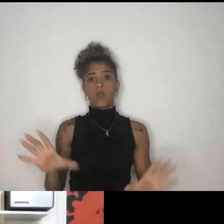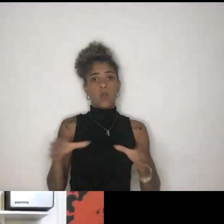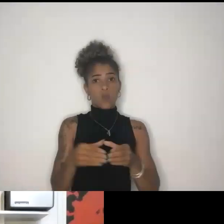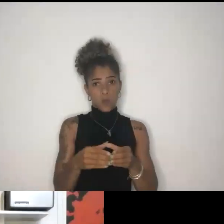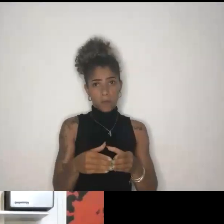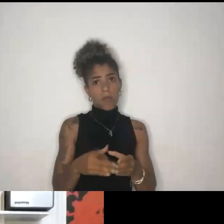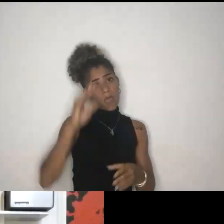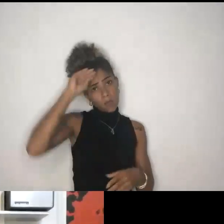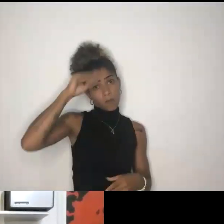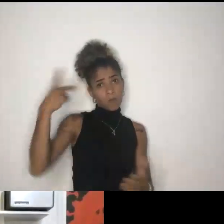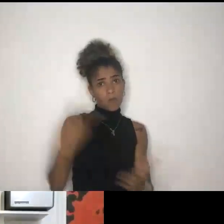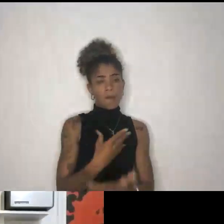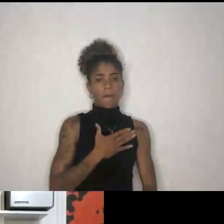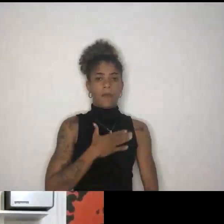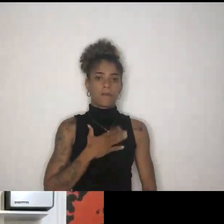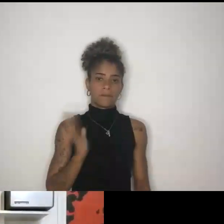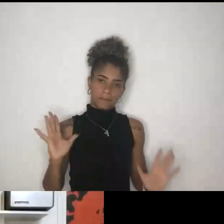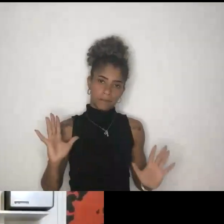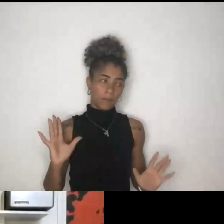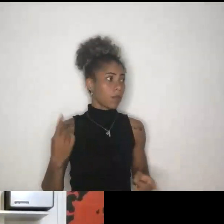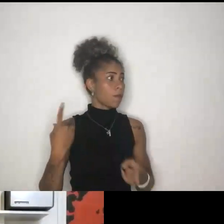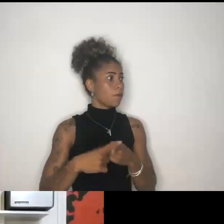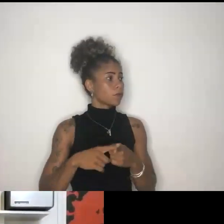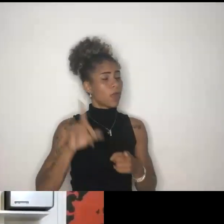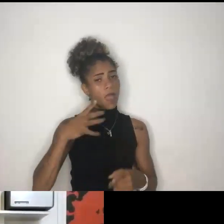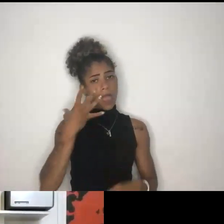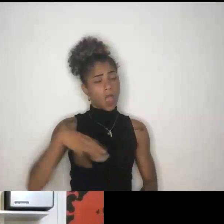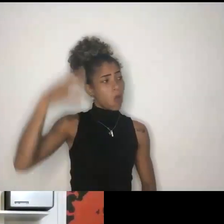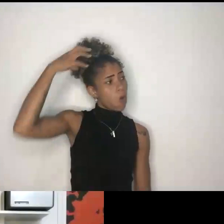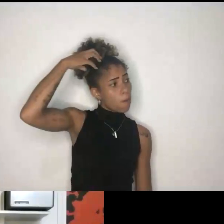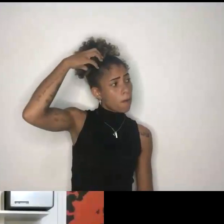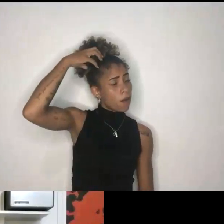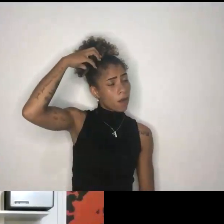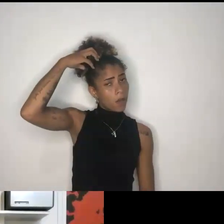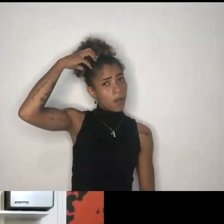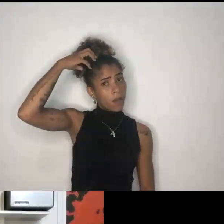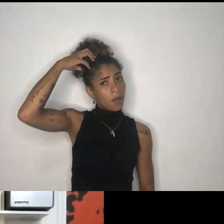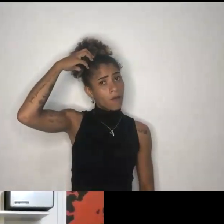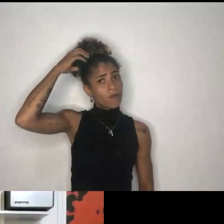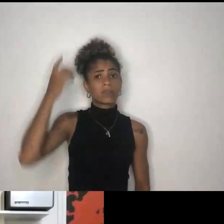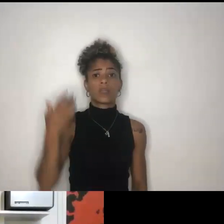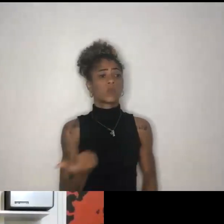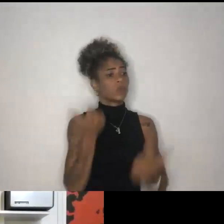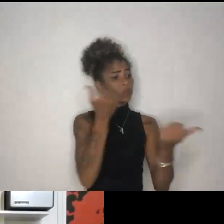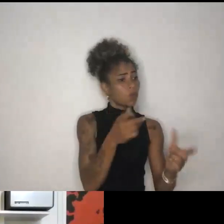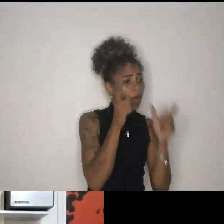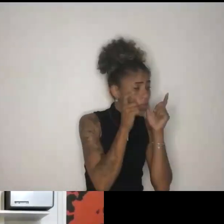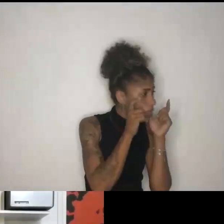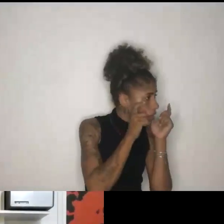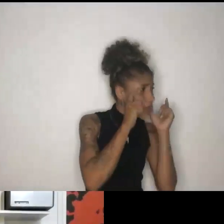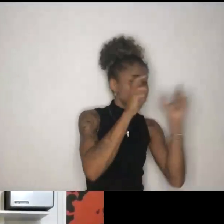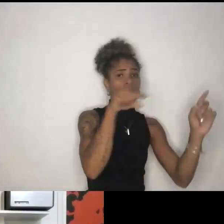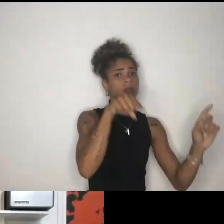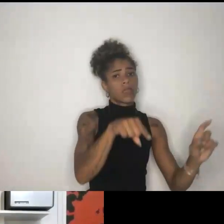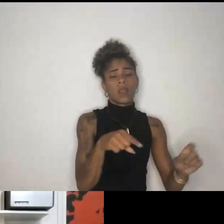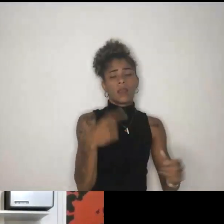é um fracasso por exemplo é porque é culpa é top Down não deu atenção aquele aquela tensão